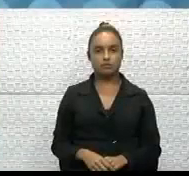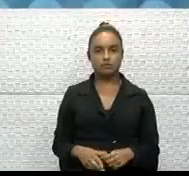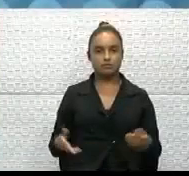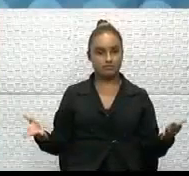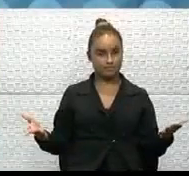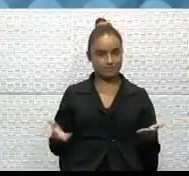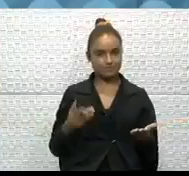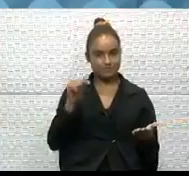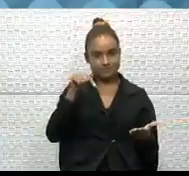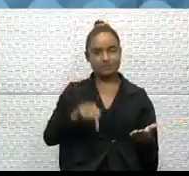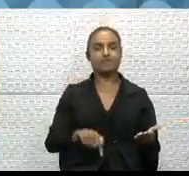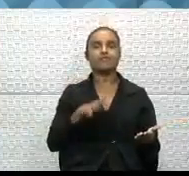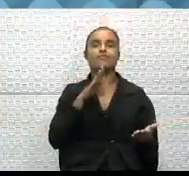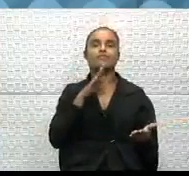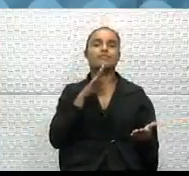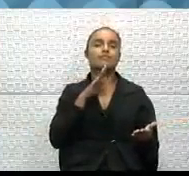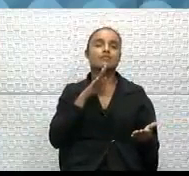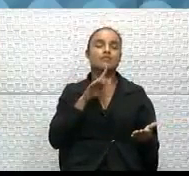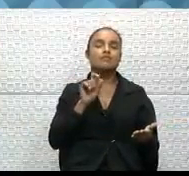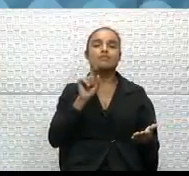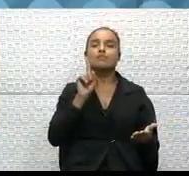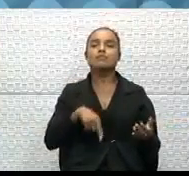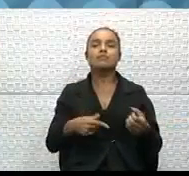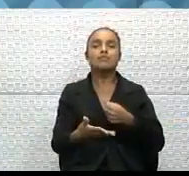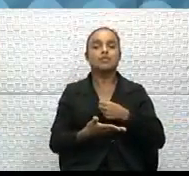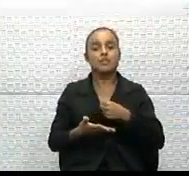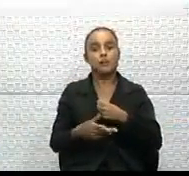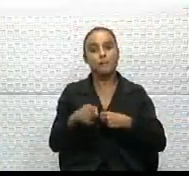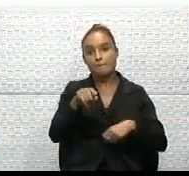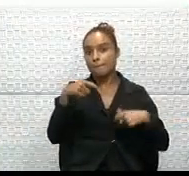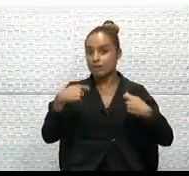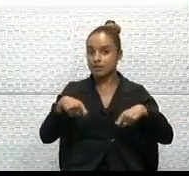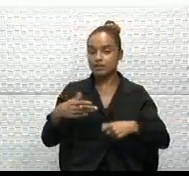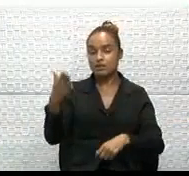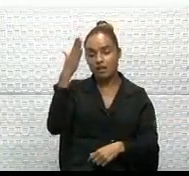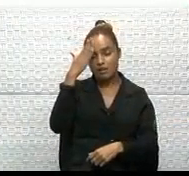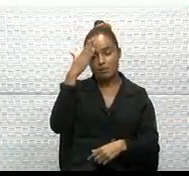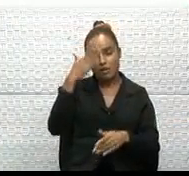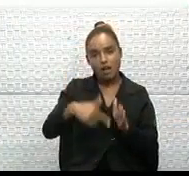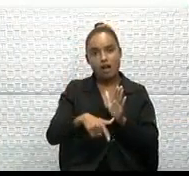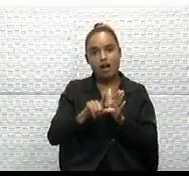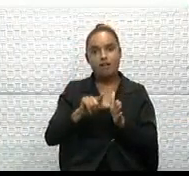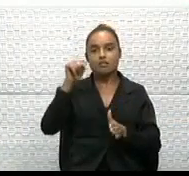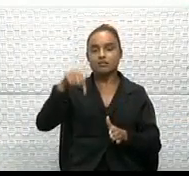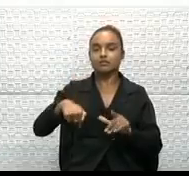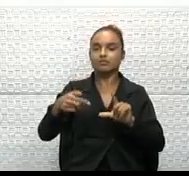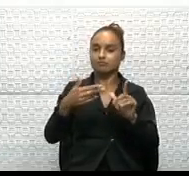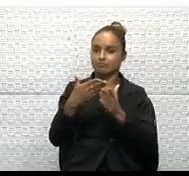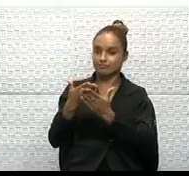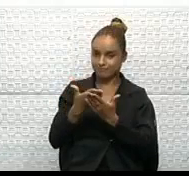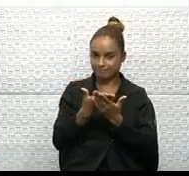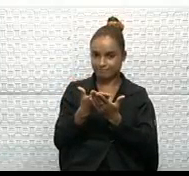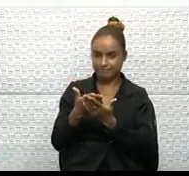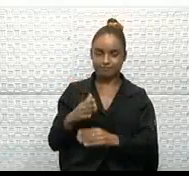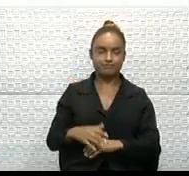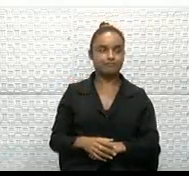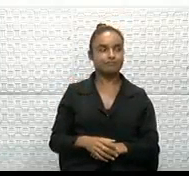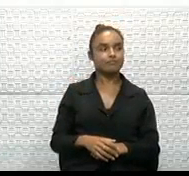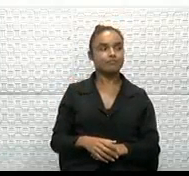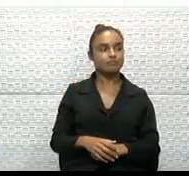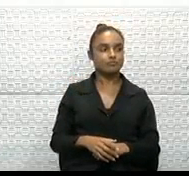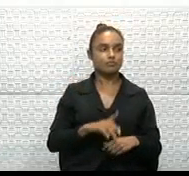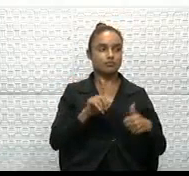Vamos agora conhecer os conhecimentos prévios. Acompanhe no quadro. Então, entre os conhecimentos prévios, nós temos os